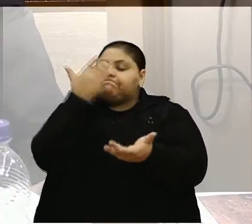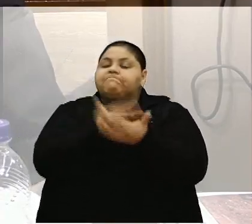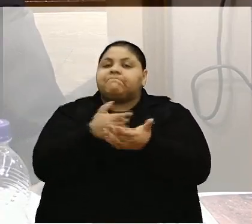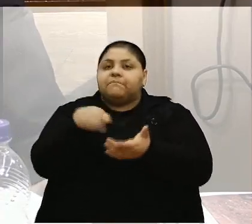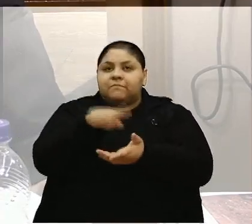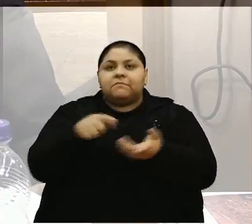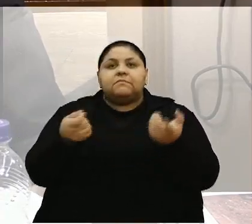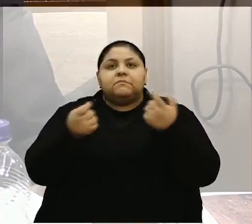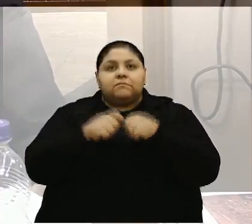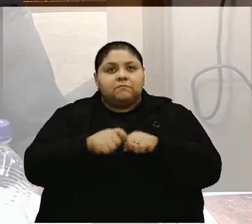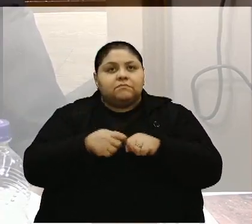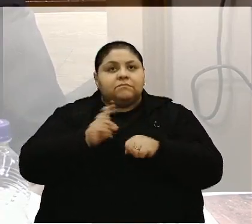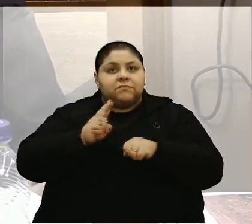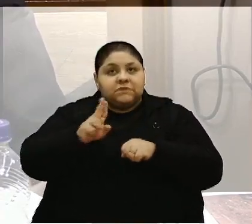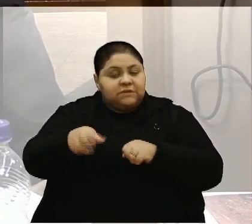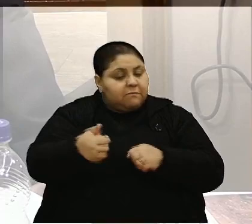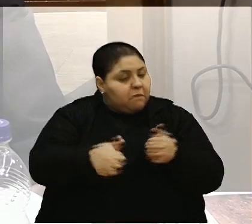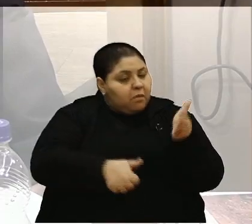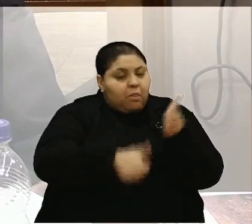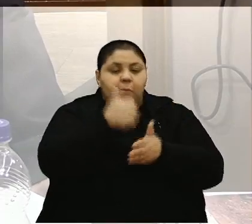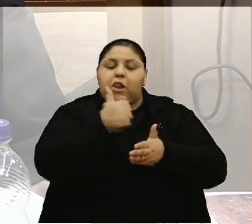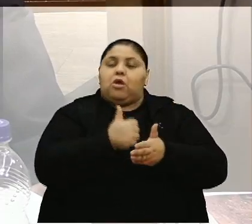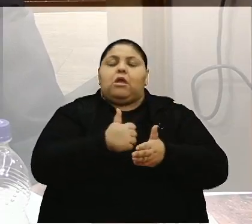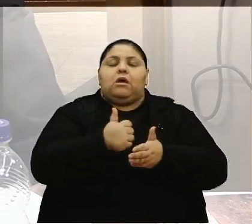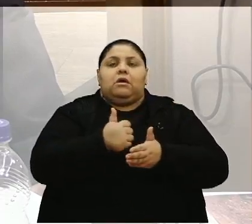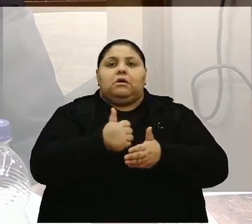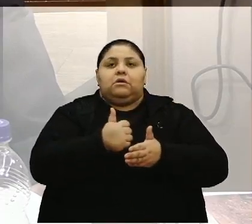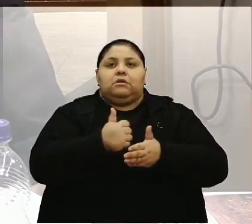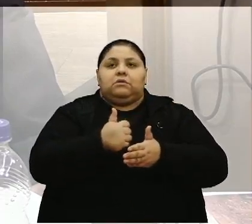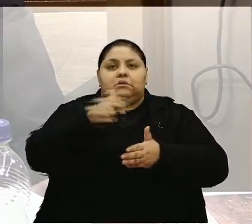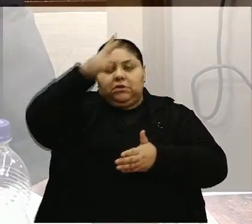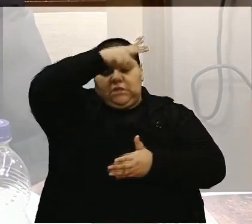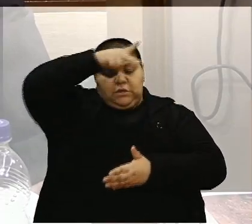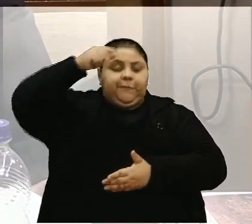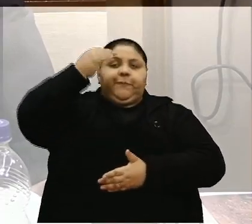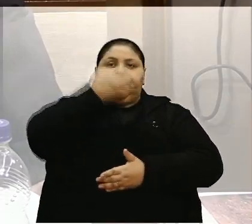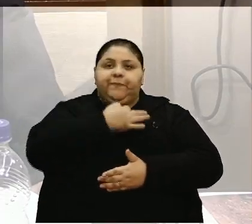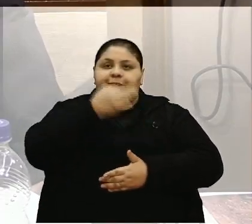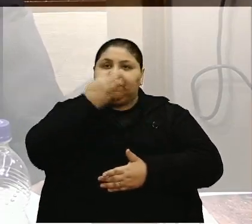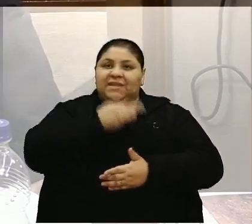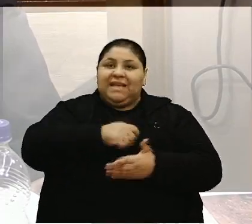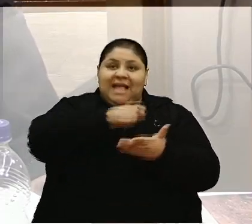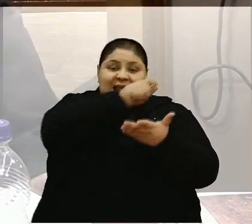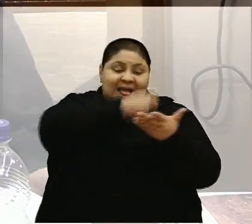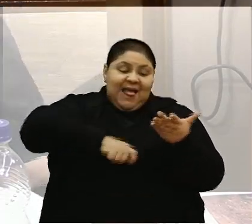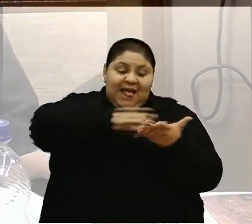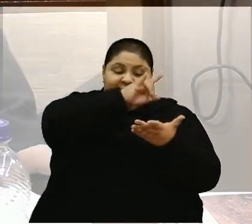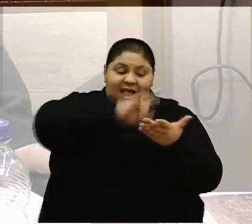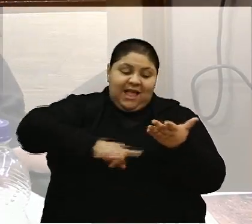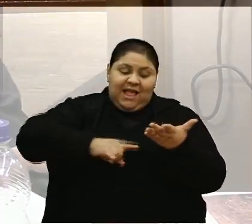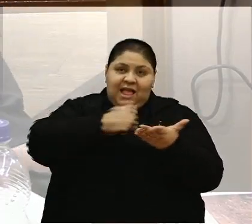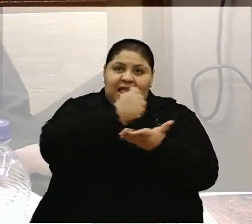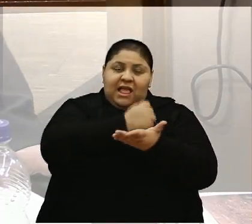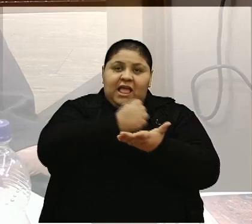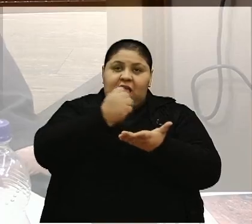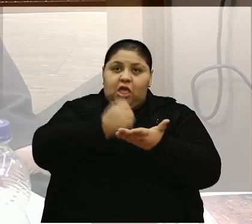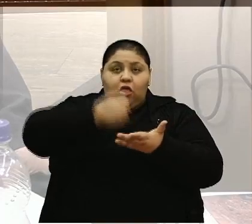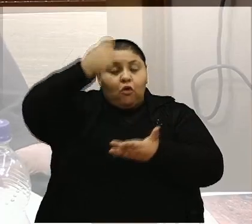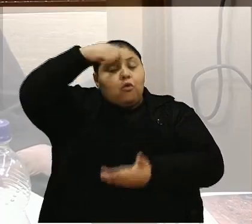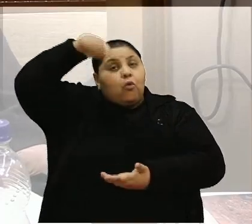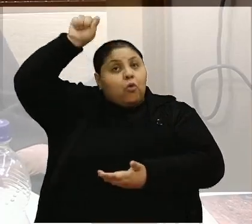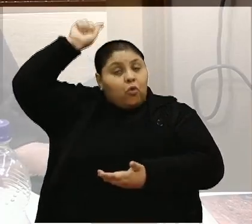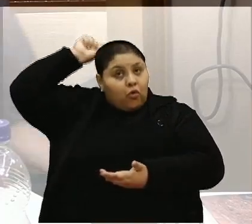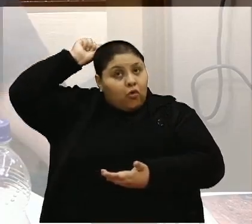precisa buscar sempre qualificar, melhorar. A Prefeitura de Caxias do Sul assinou um contrato com a Universidade de Caxias do